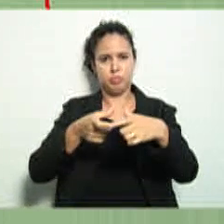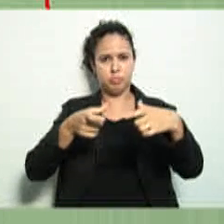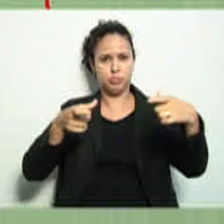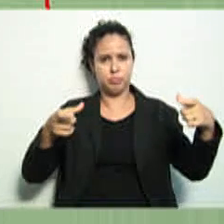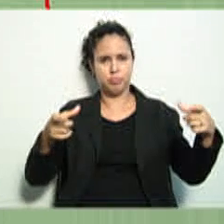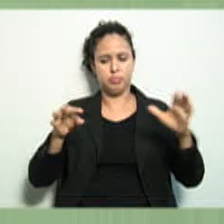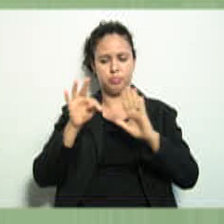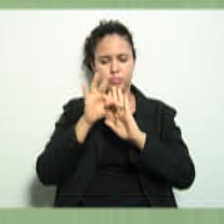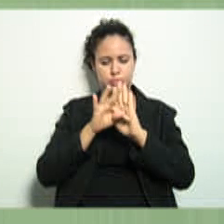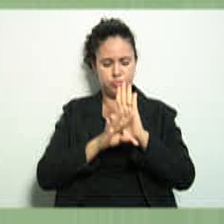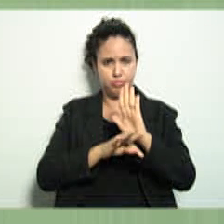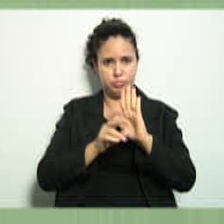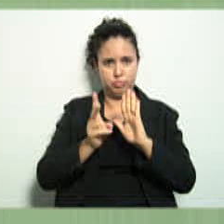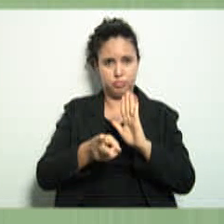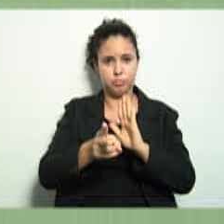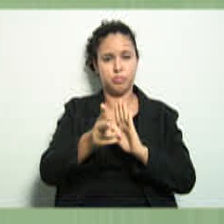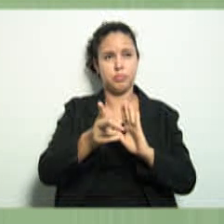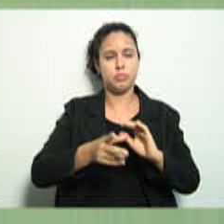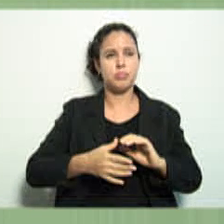o texto.